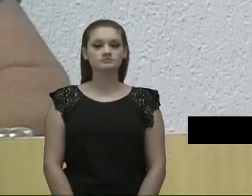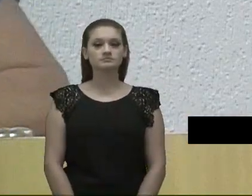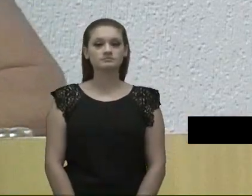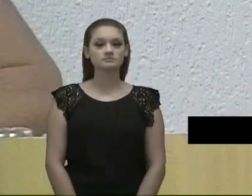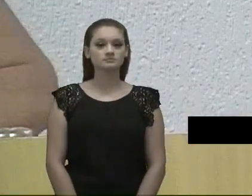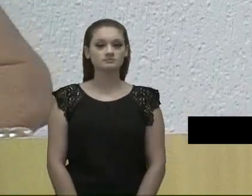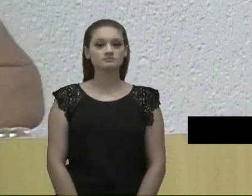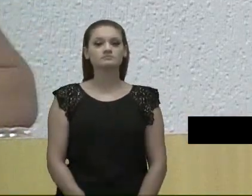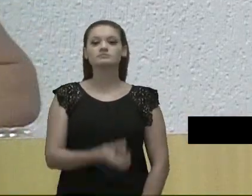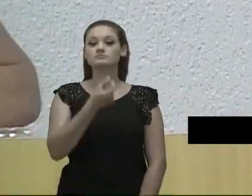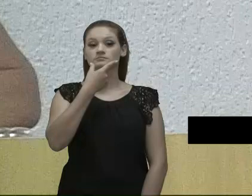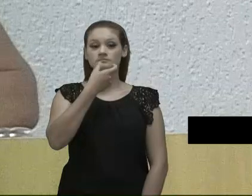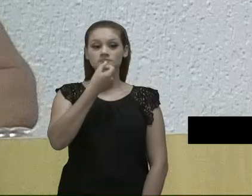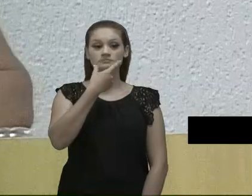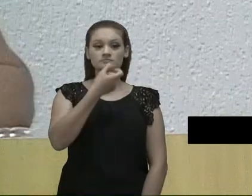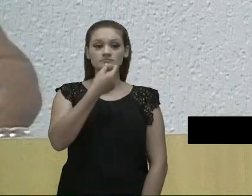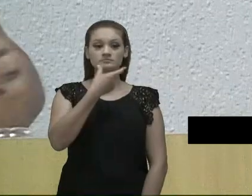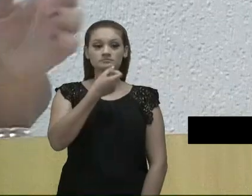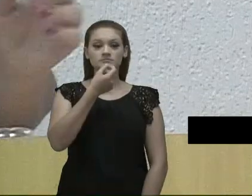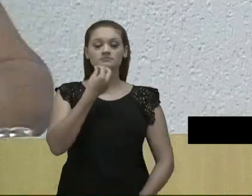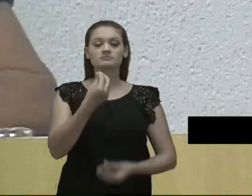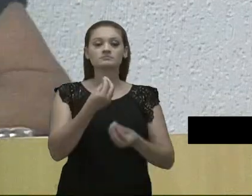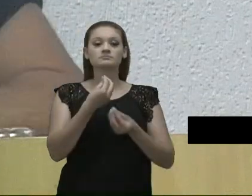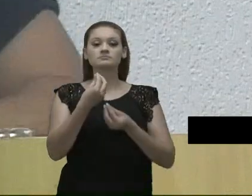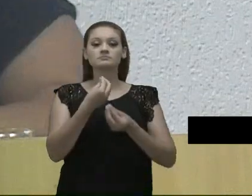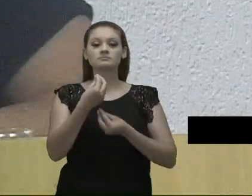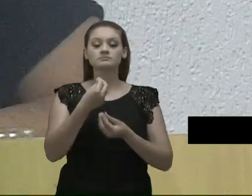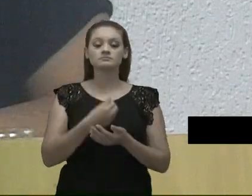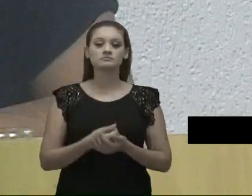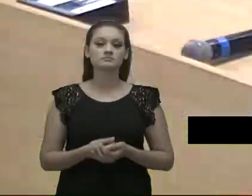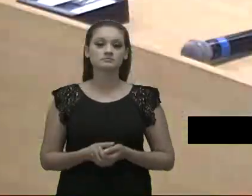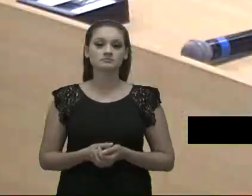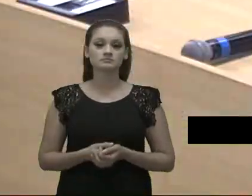Tá. Medicação, como é que está a medicação na unidade hoje?